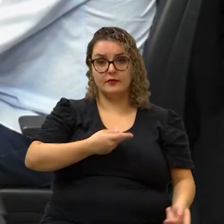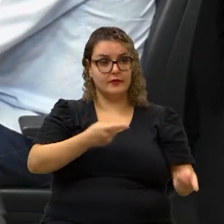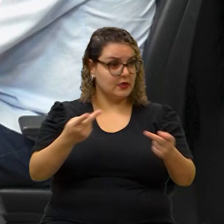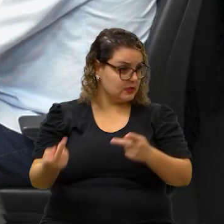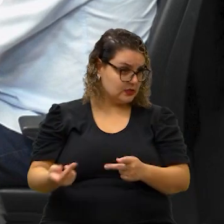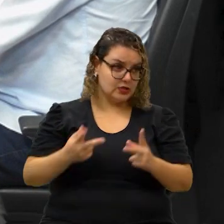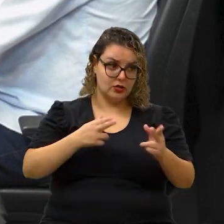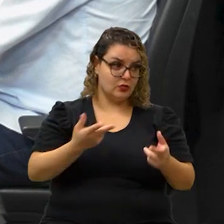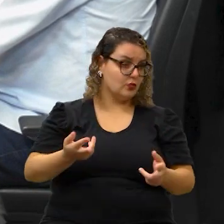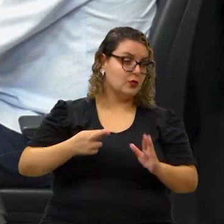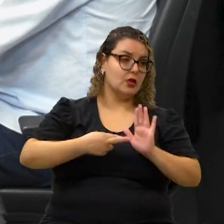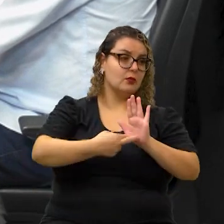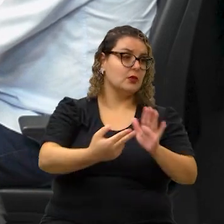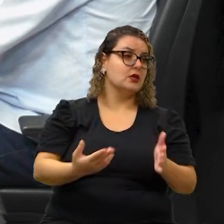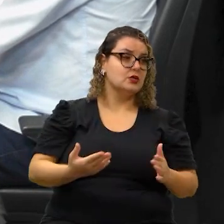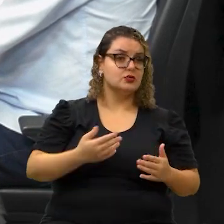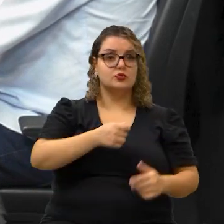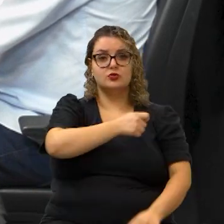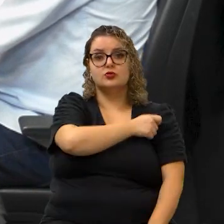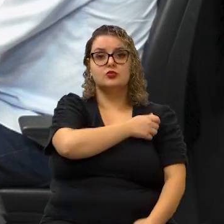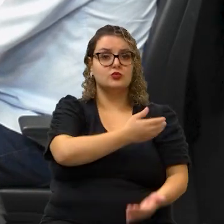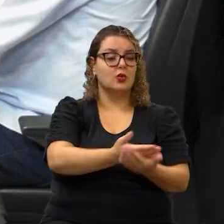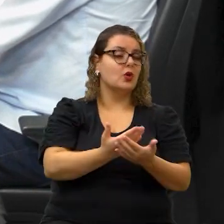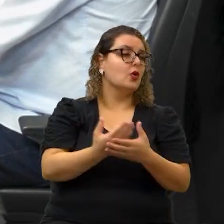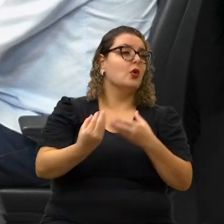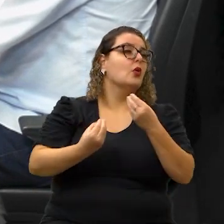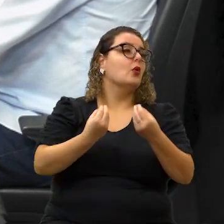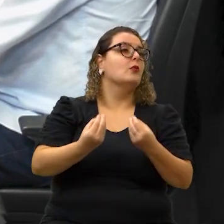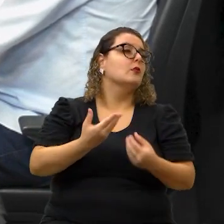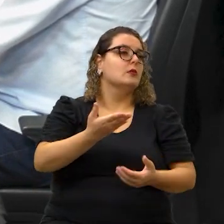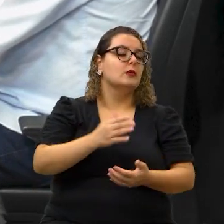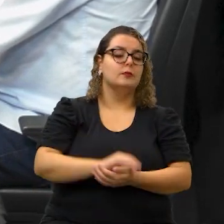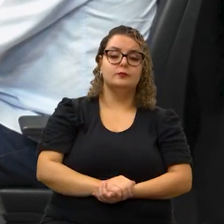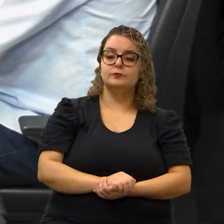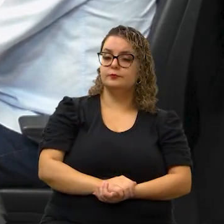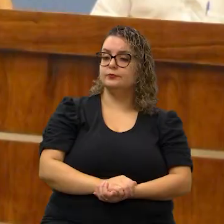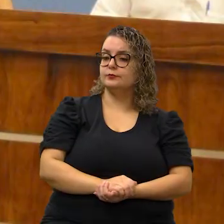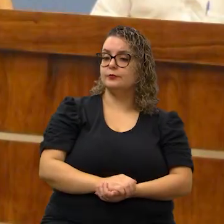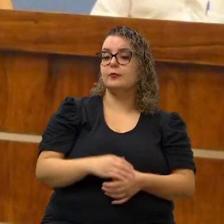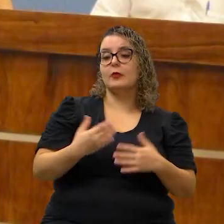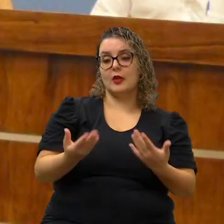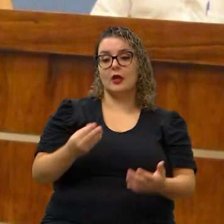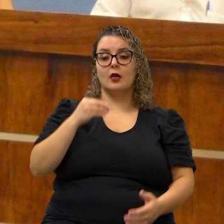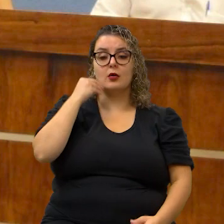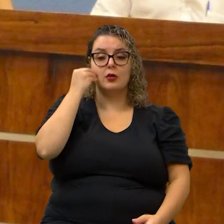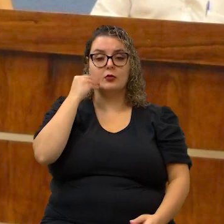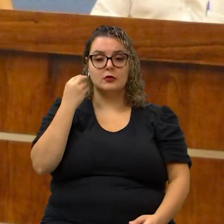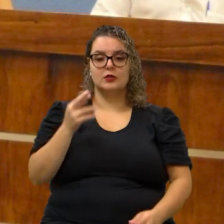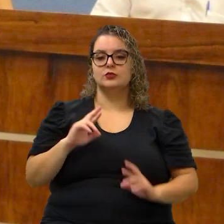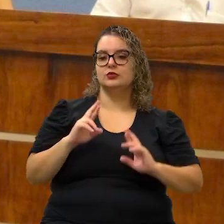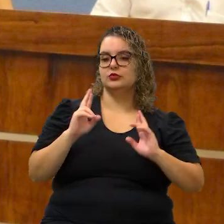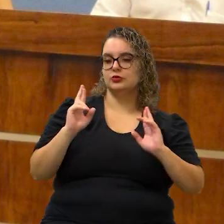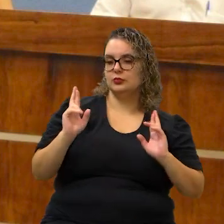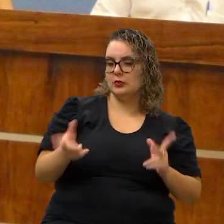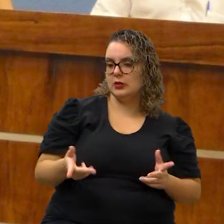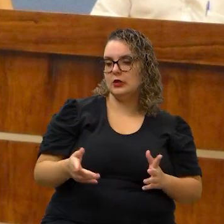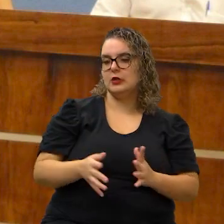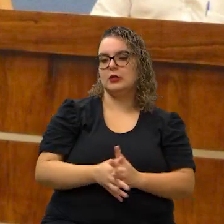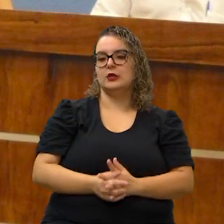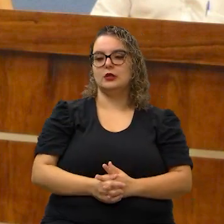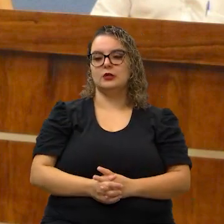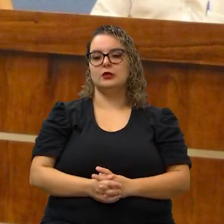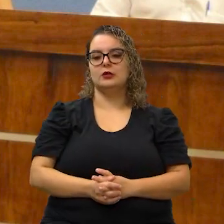que você visitava como representante dos estudantes. Como que foi isso para você? Aí foi uma experiência assim, muito nova,